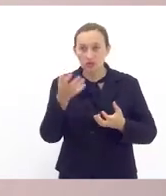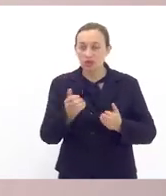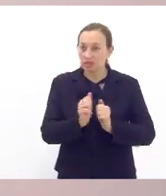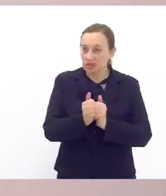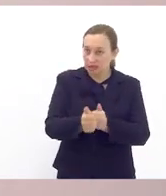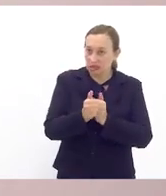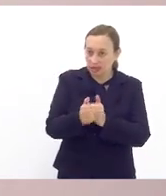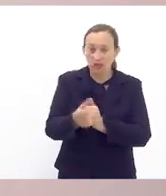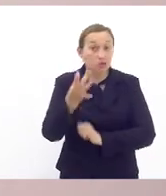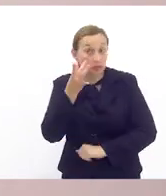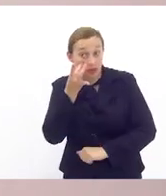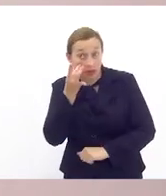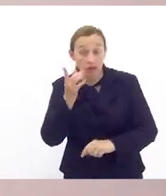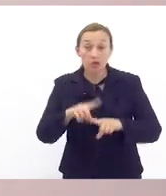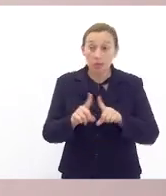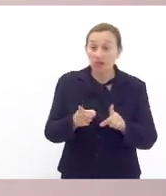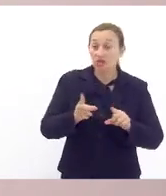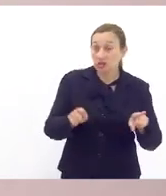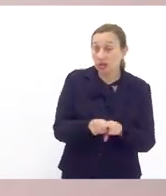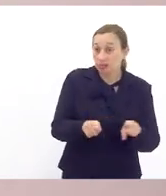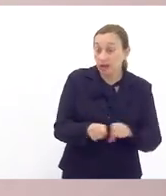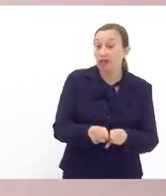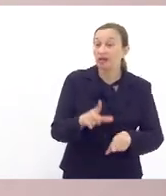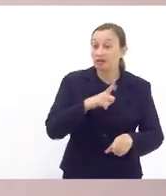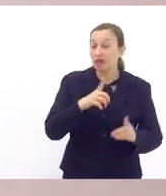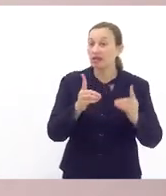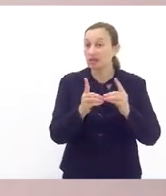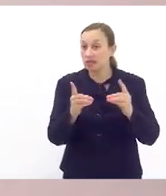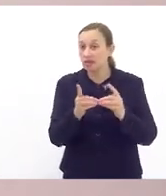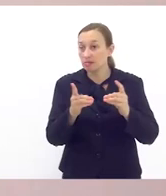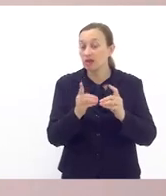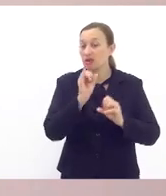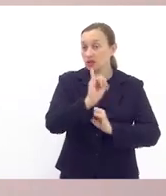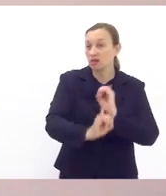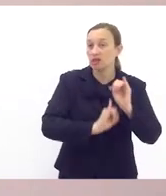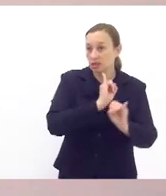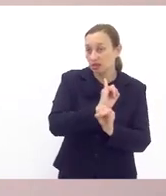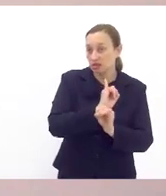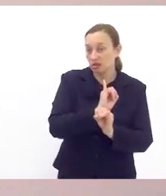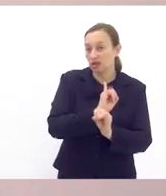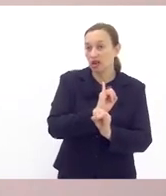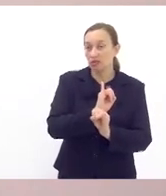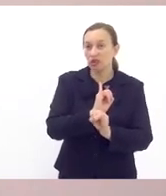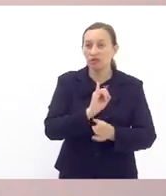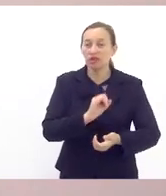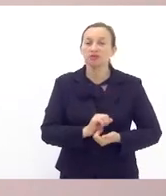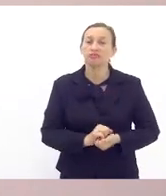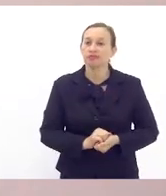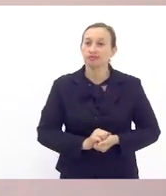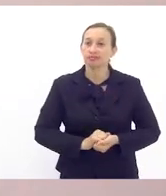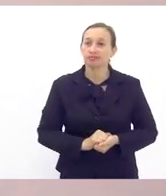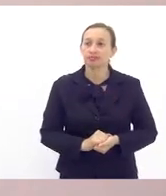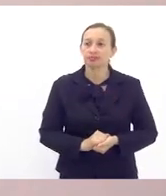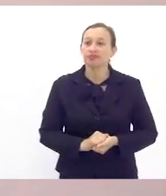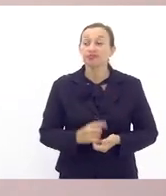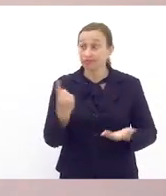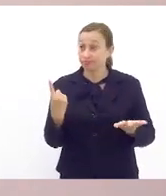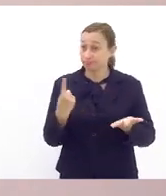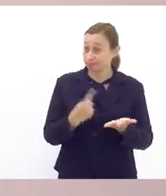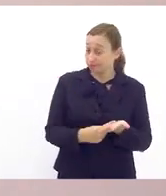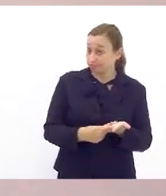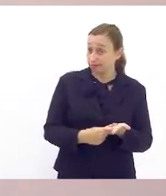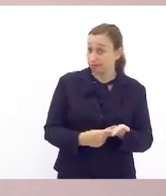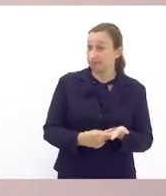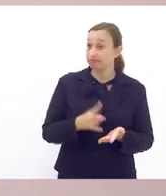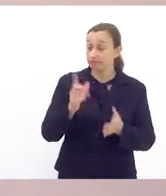com atendimento digital né então hoje todos os serviços podem ser feitos digitalmente e o nosso compromisso em